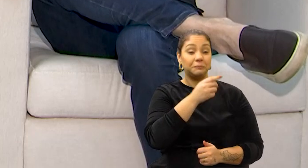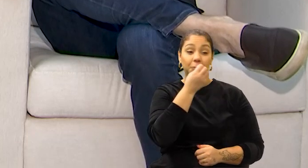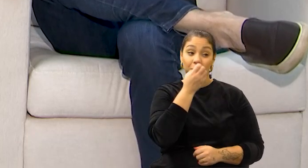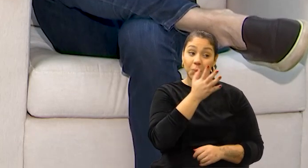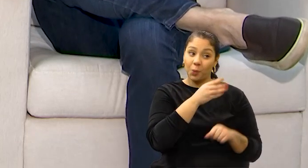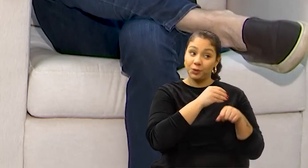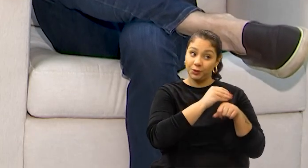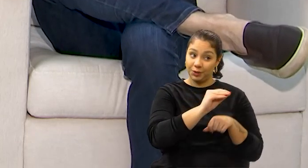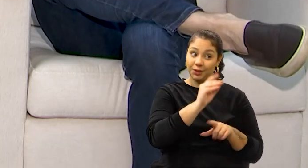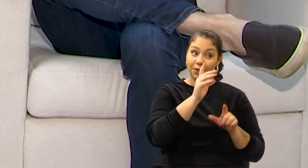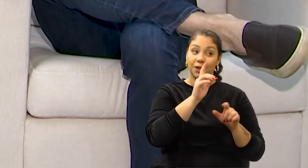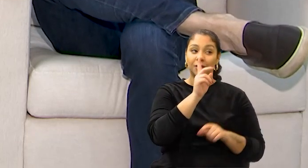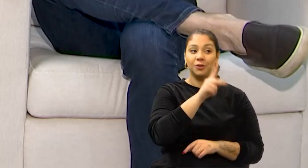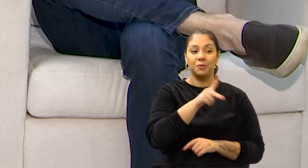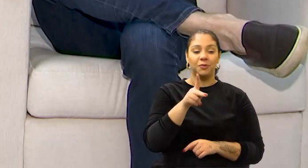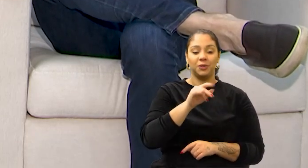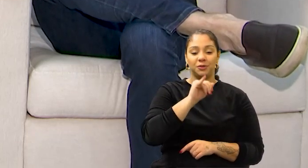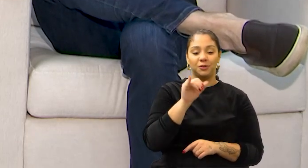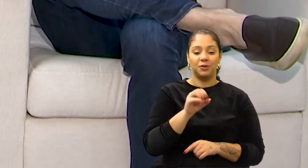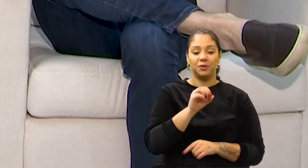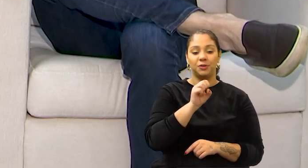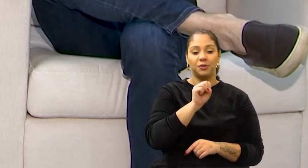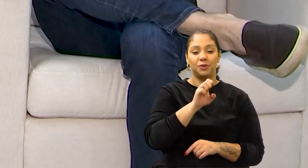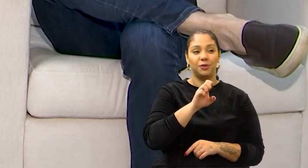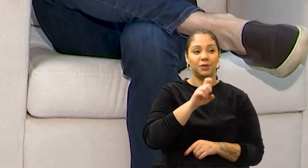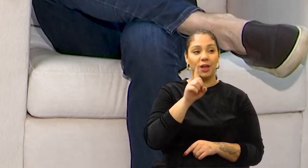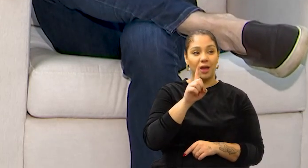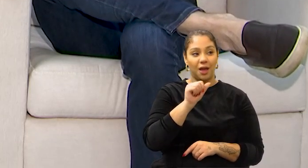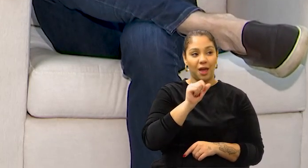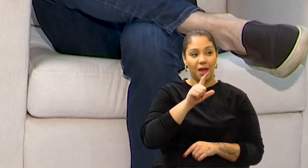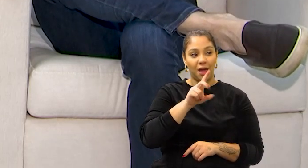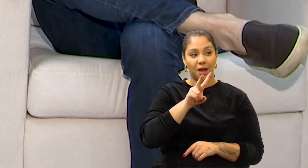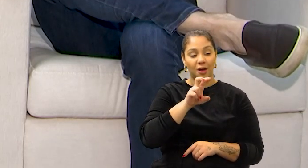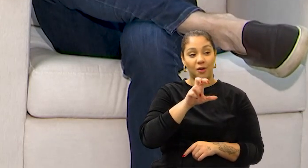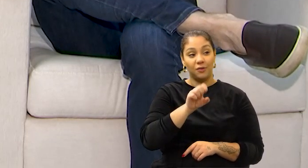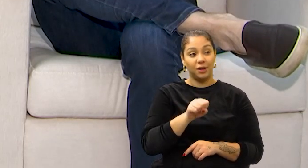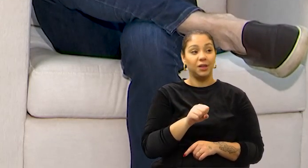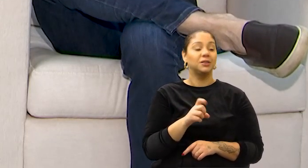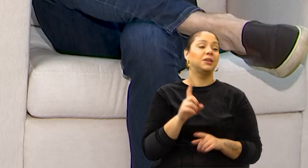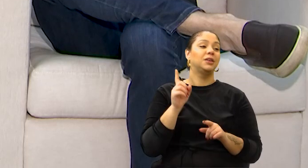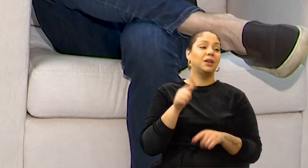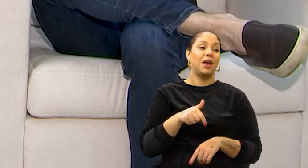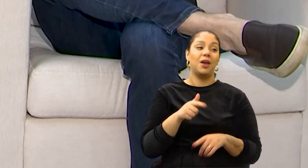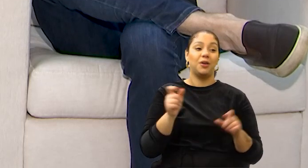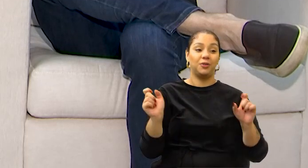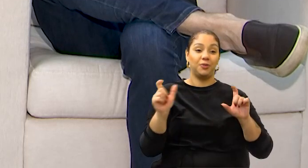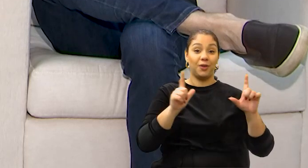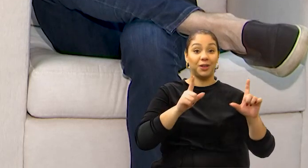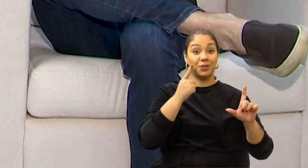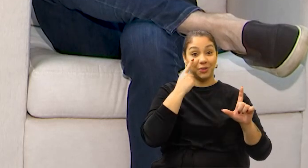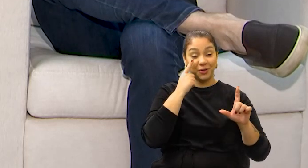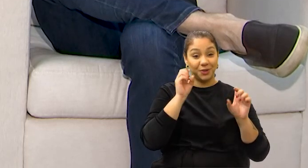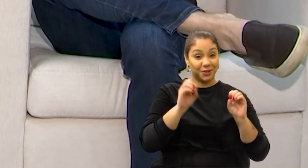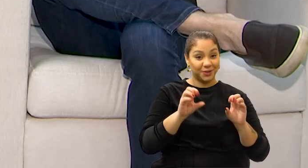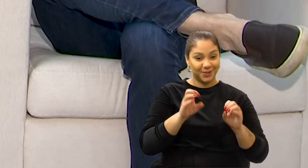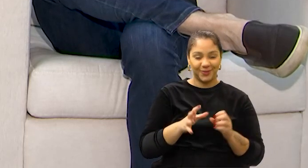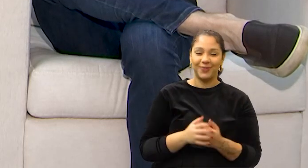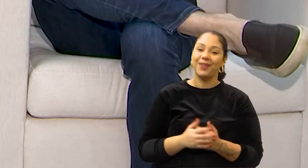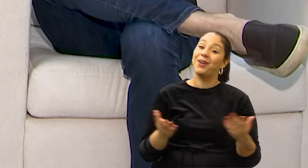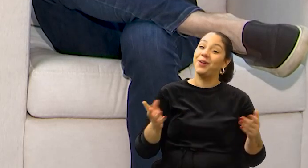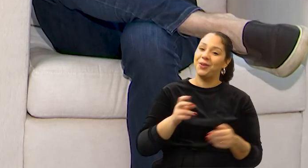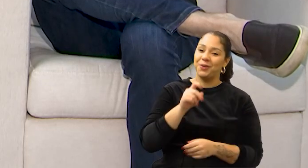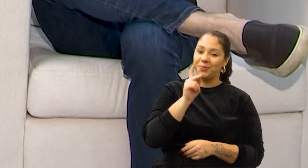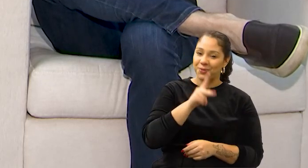suas obras é boas dicas aí do Professor José Alves sempre conversando conosco aqui no quadro de olho na educação